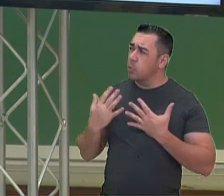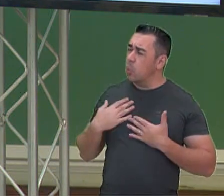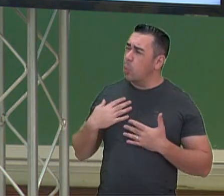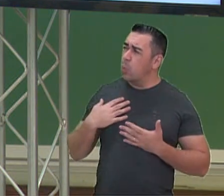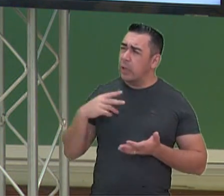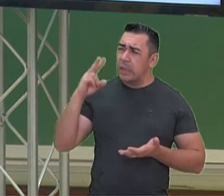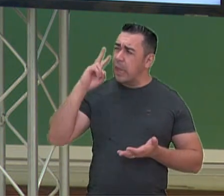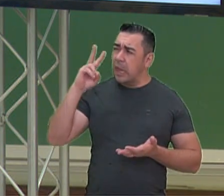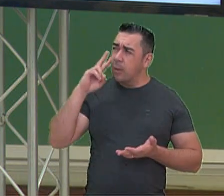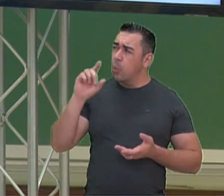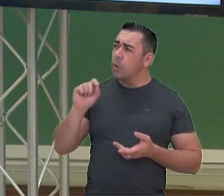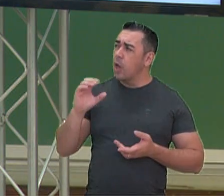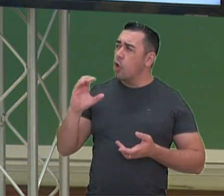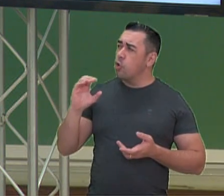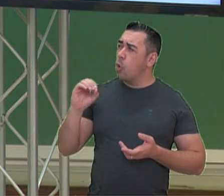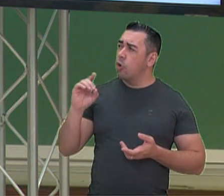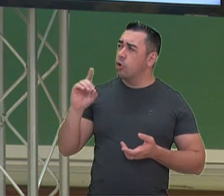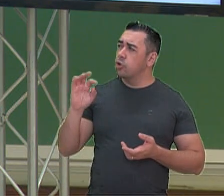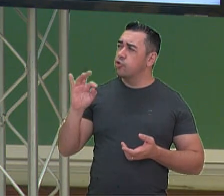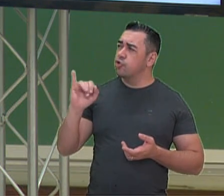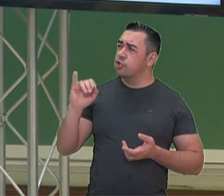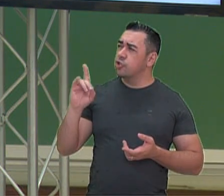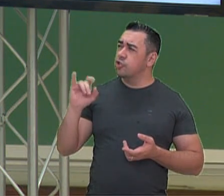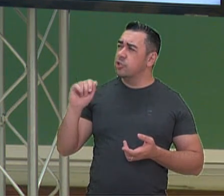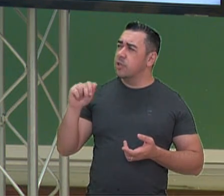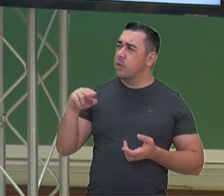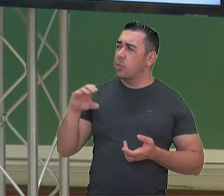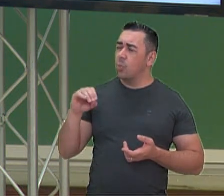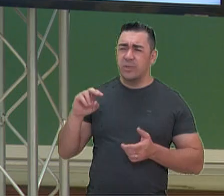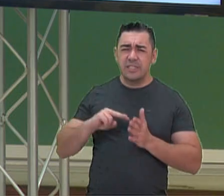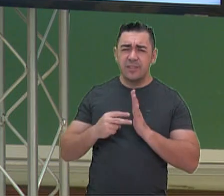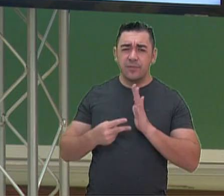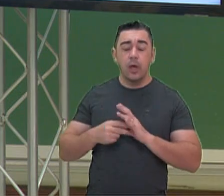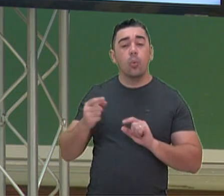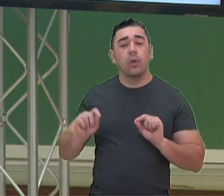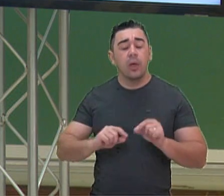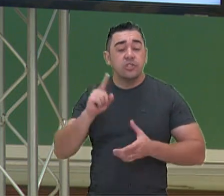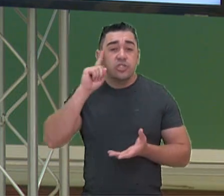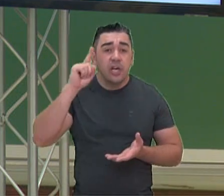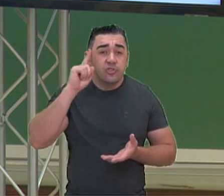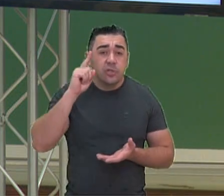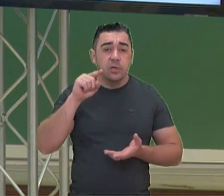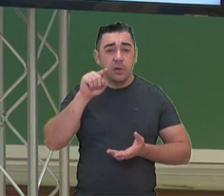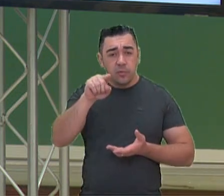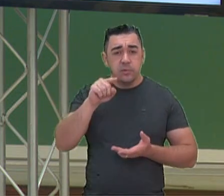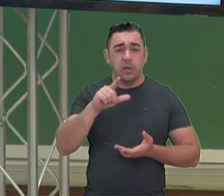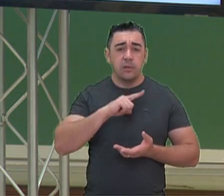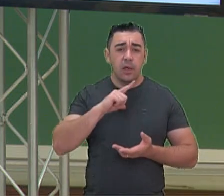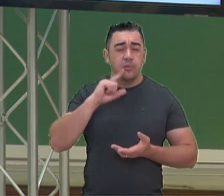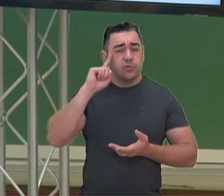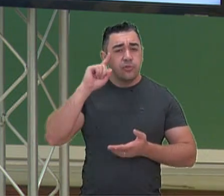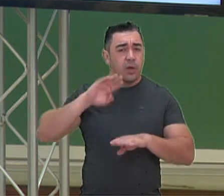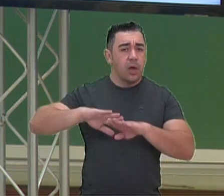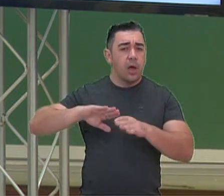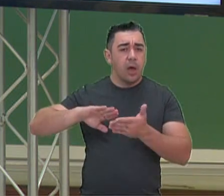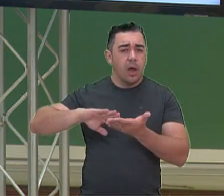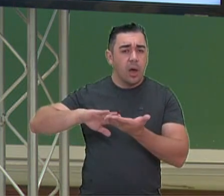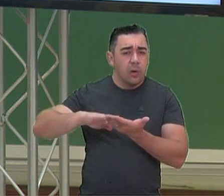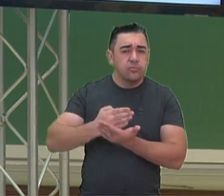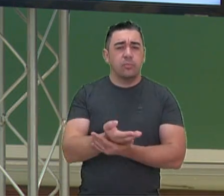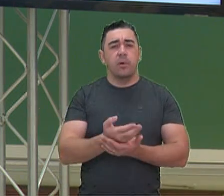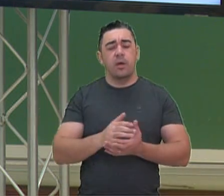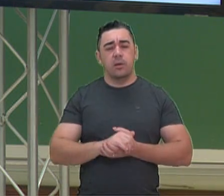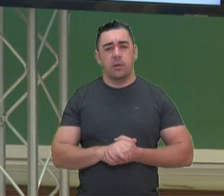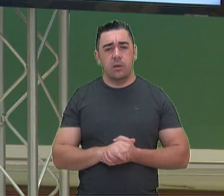que é cotidiano. Cotidiano se refere ao dia a dia, à nossa rotina, ao nosso dia a dia. Então, para